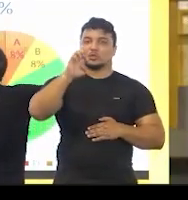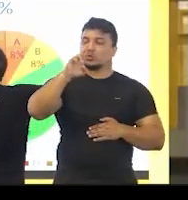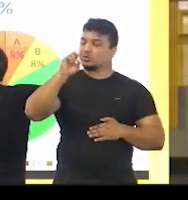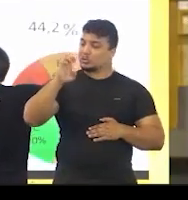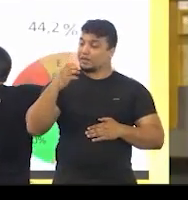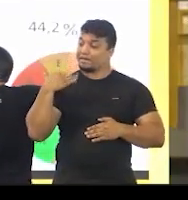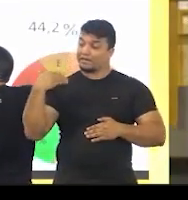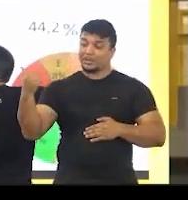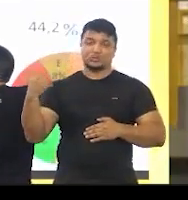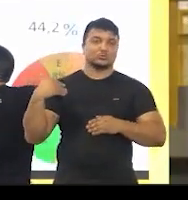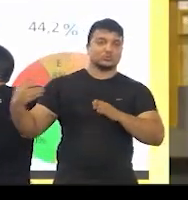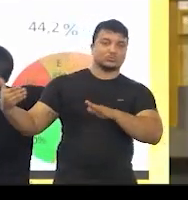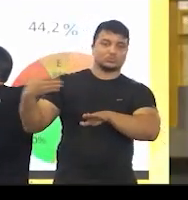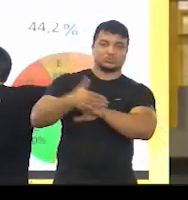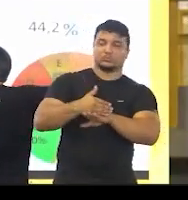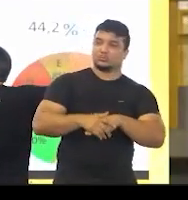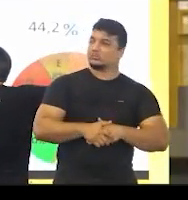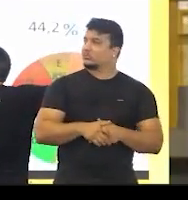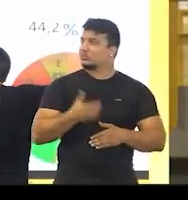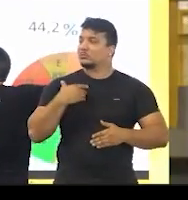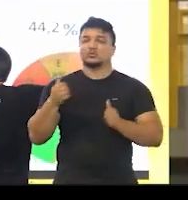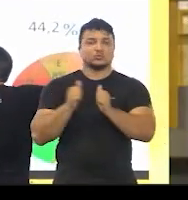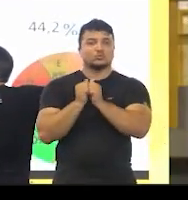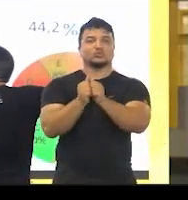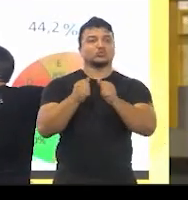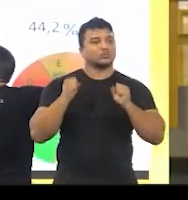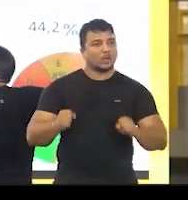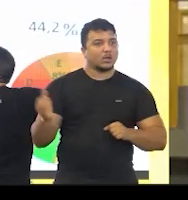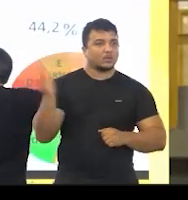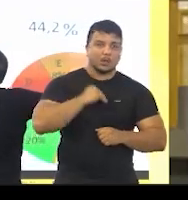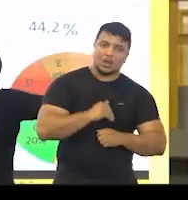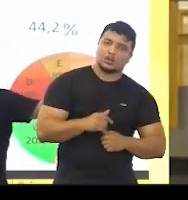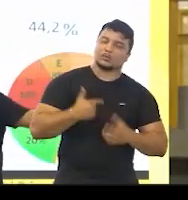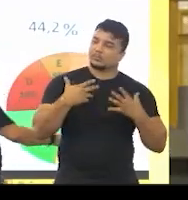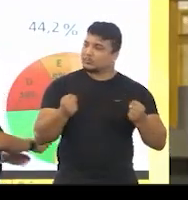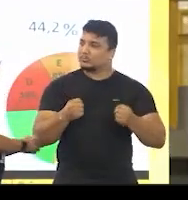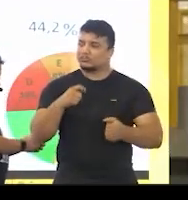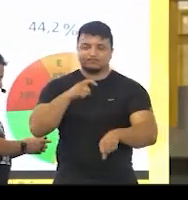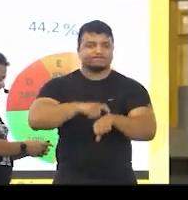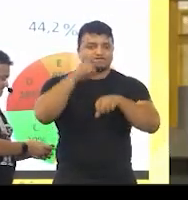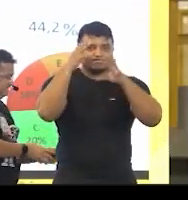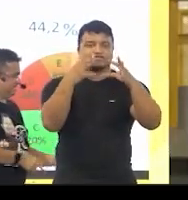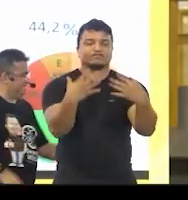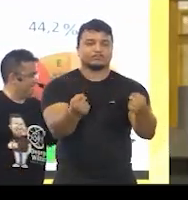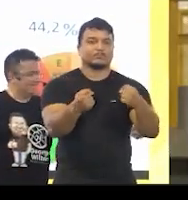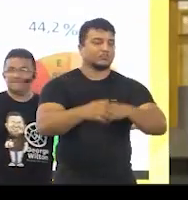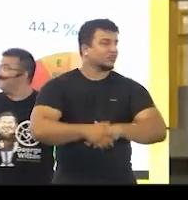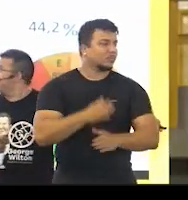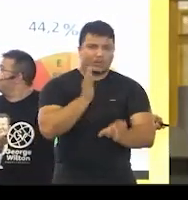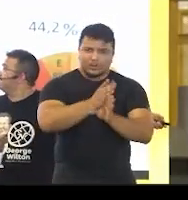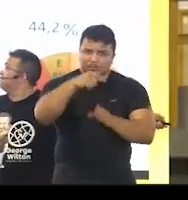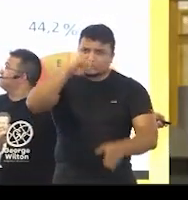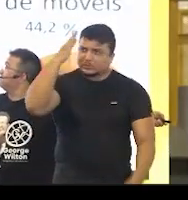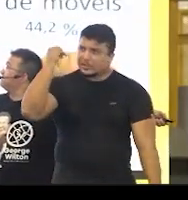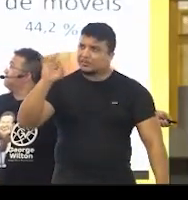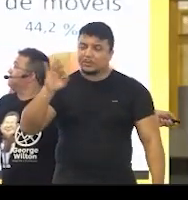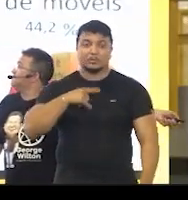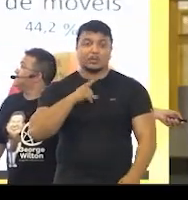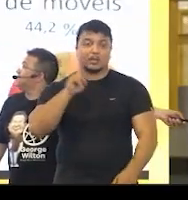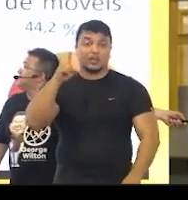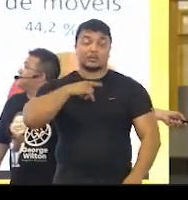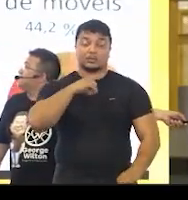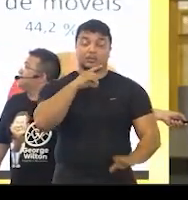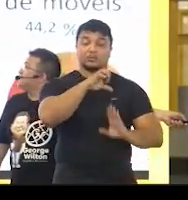vir para esse aulão com ele. A aula era dele, disse, não, vamos comigo. Aí eu disse assim, na hora. Por quê? Não sei se vocês sabem, né? Mas lá no